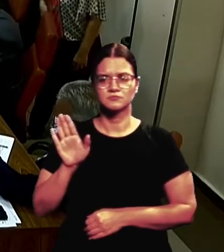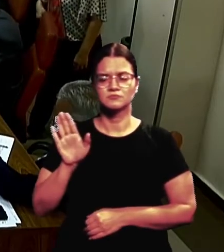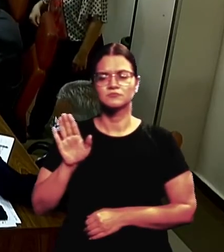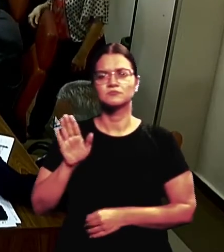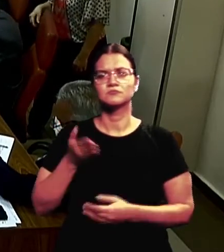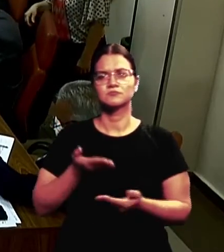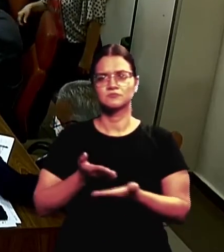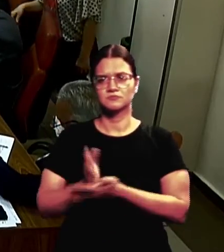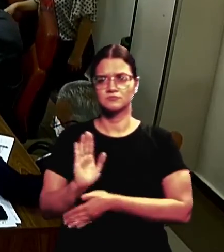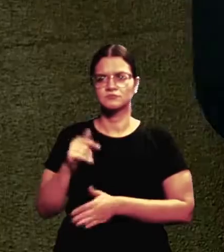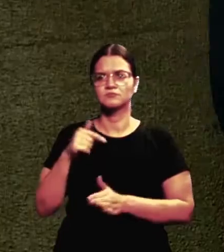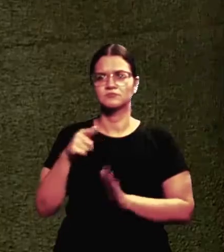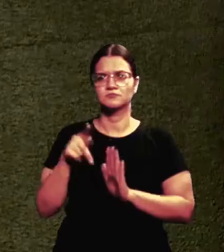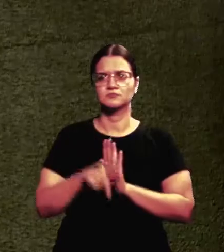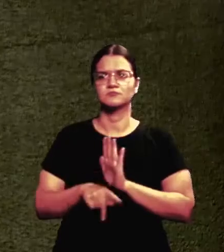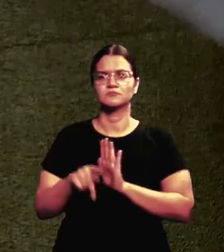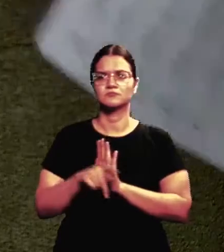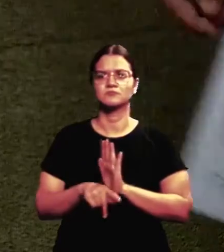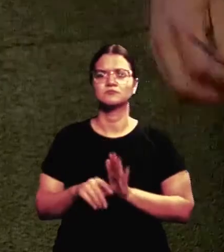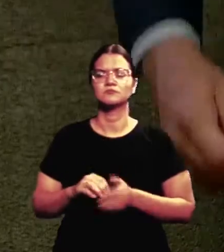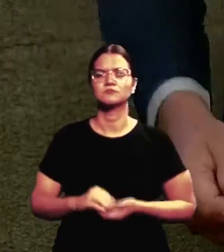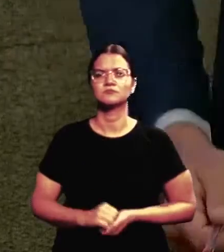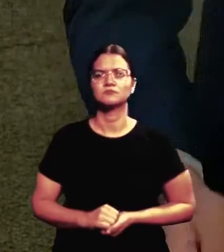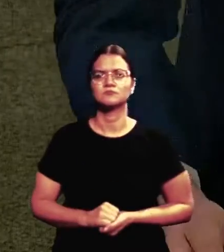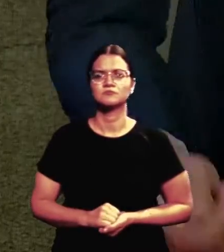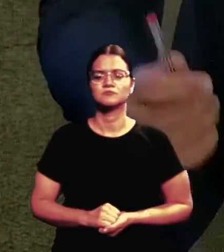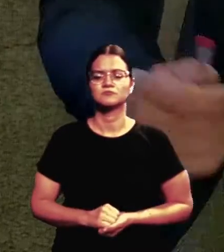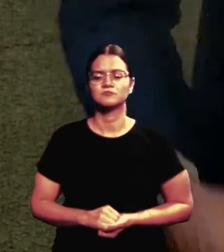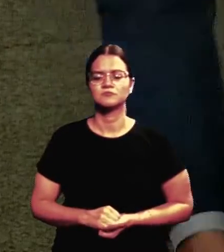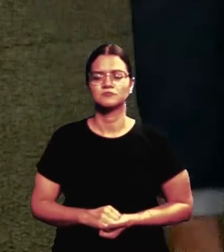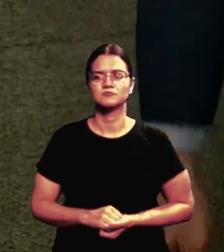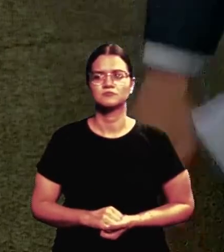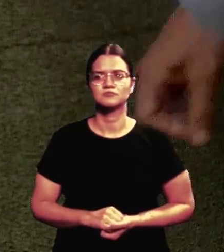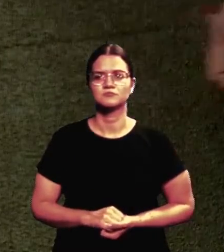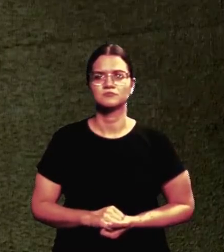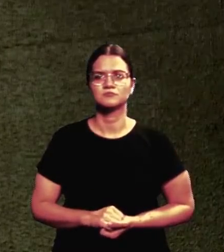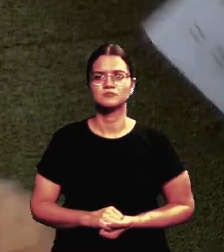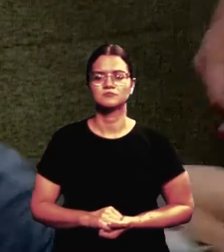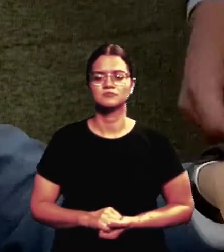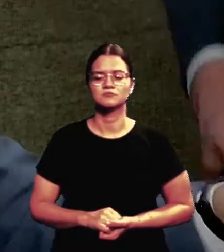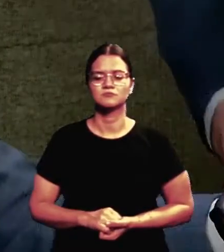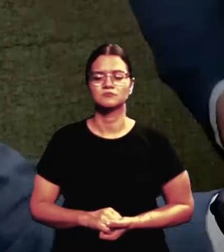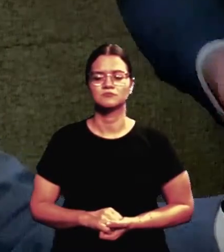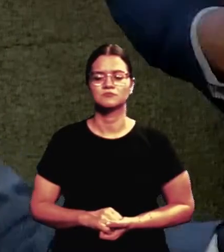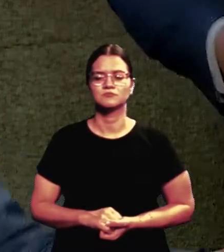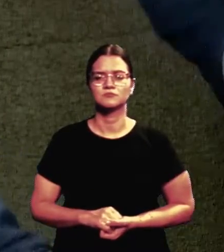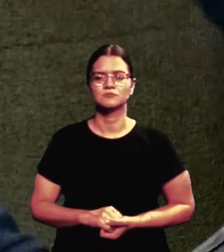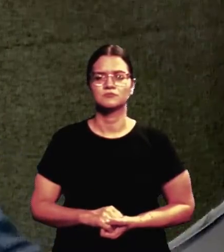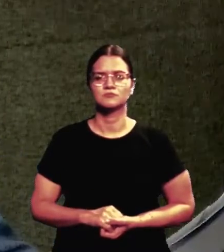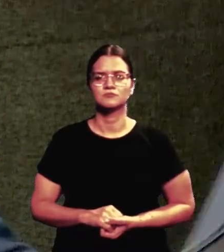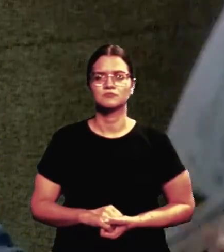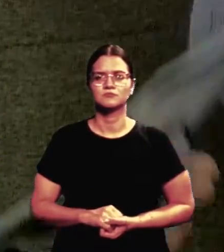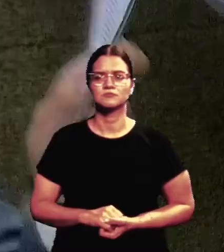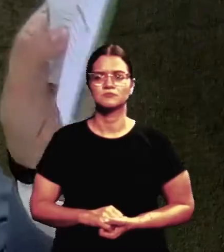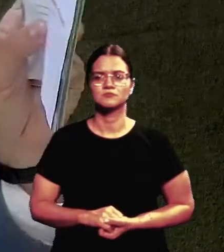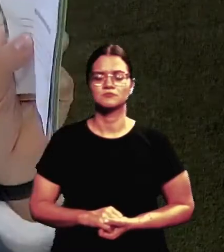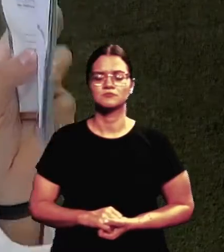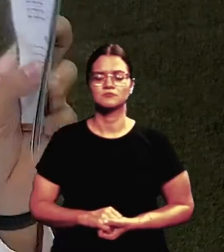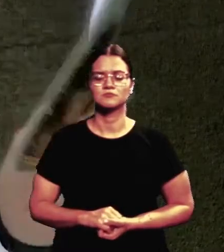contrários se manifestem. Projeto aprovado. Bruno Diniz.